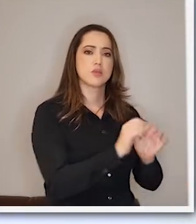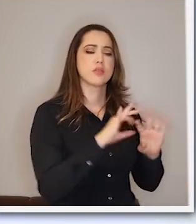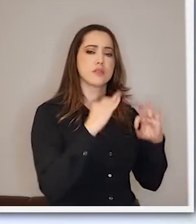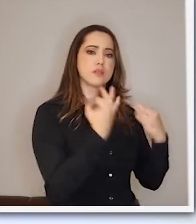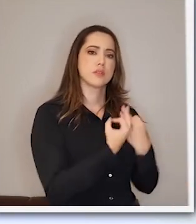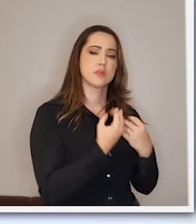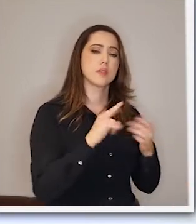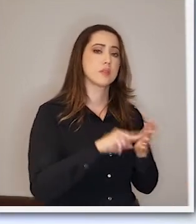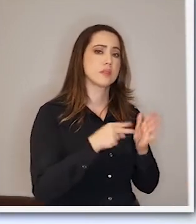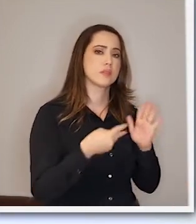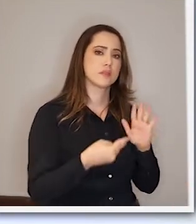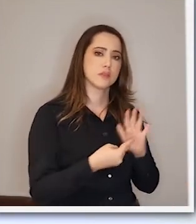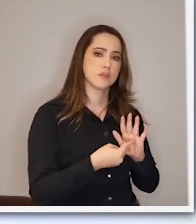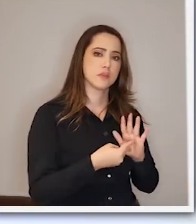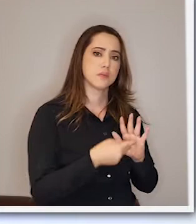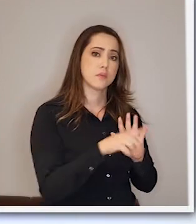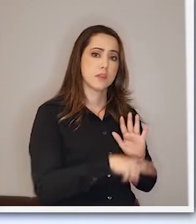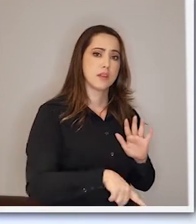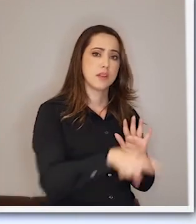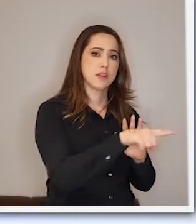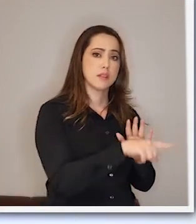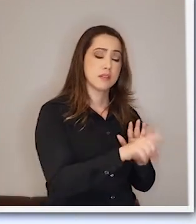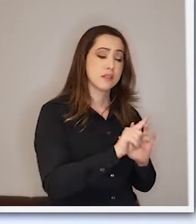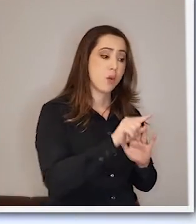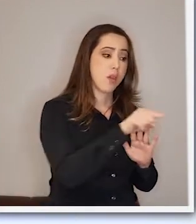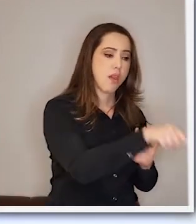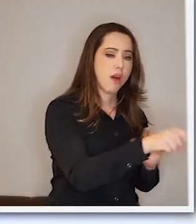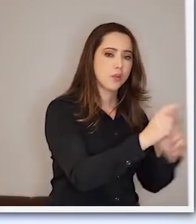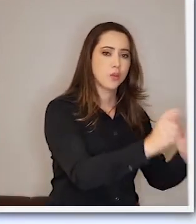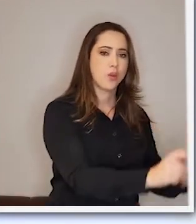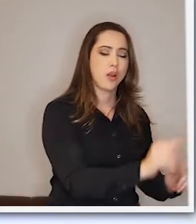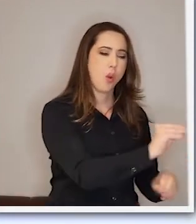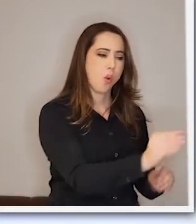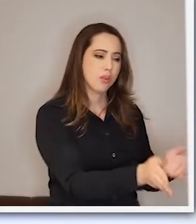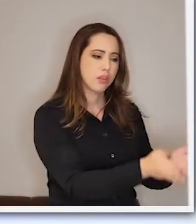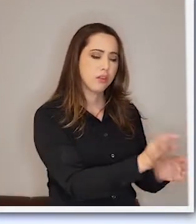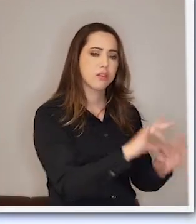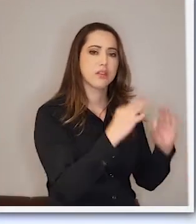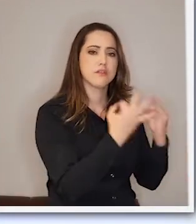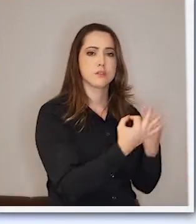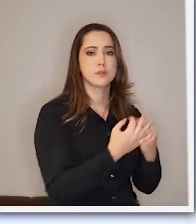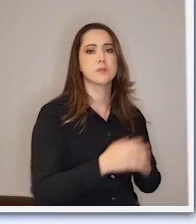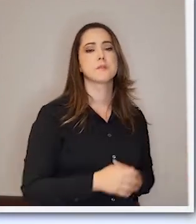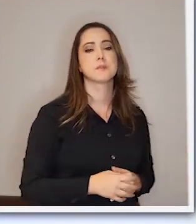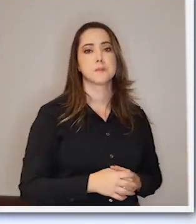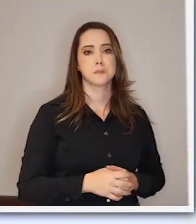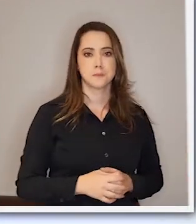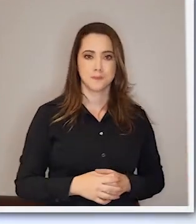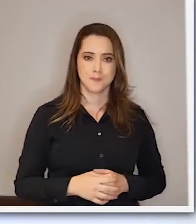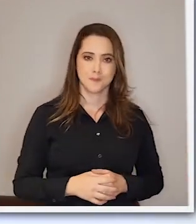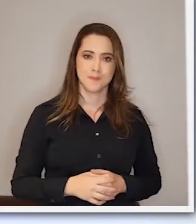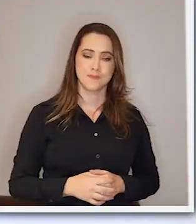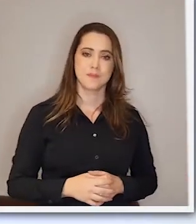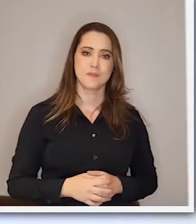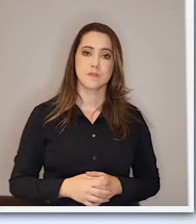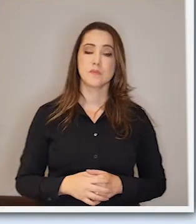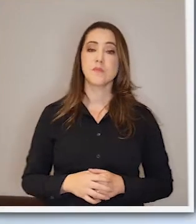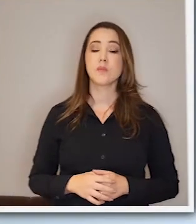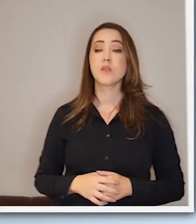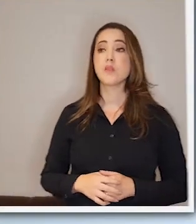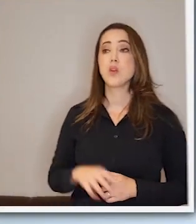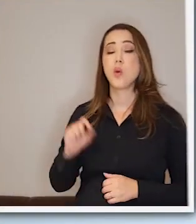melhoram a relação entre as familiares, ou seja, elas estão na ponta, atendendo essas famílias e esse público.